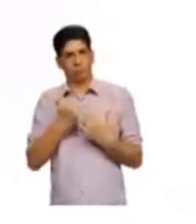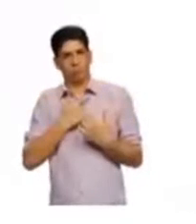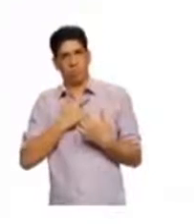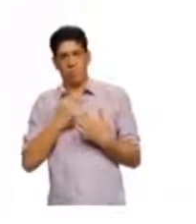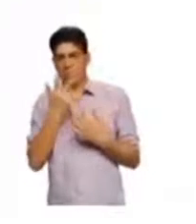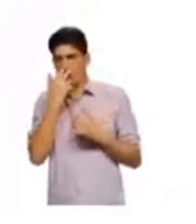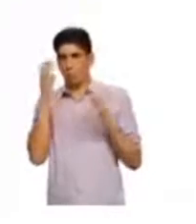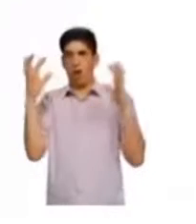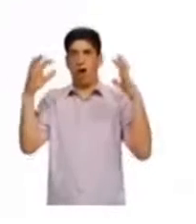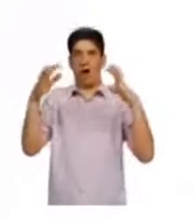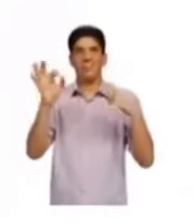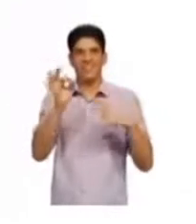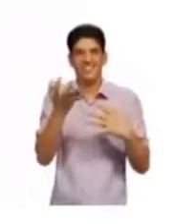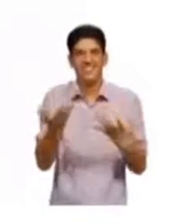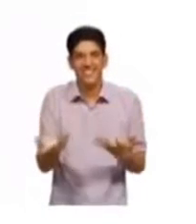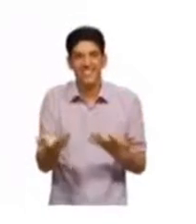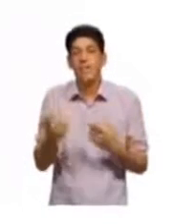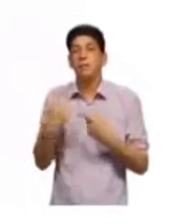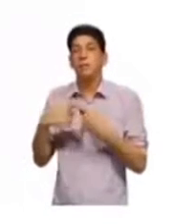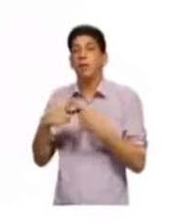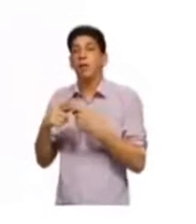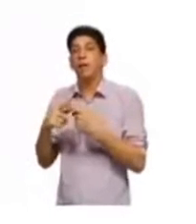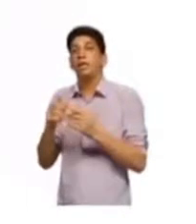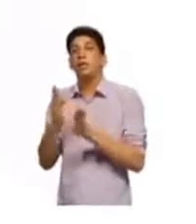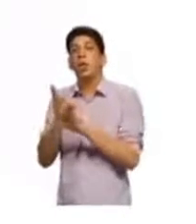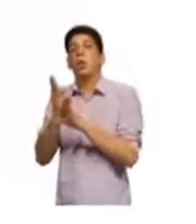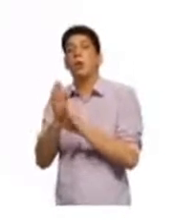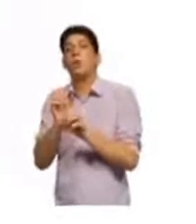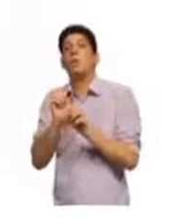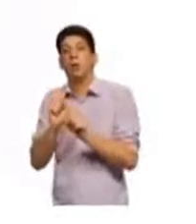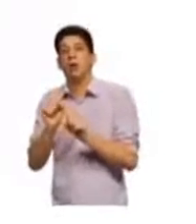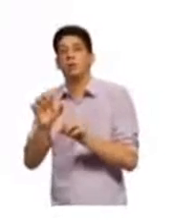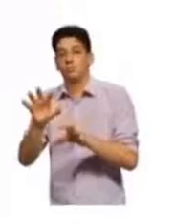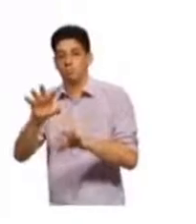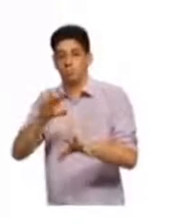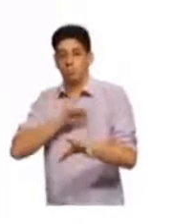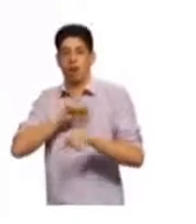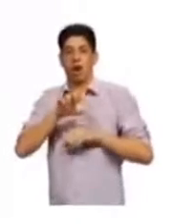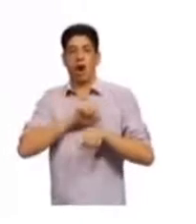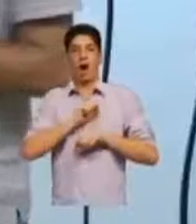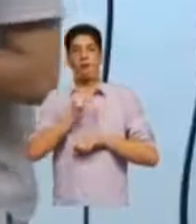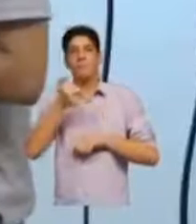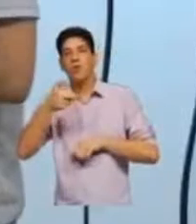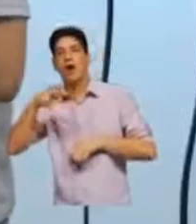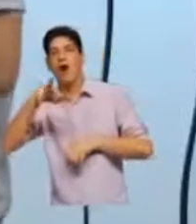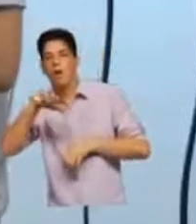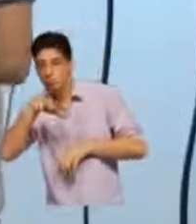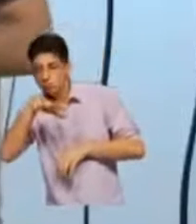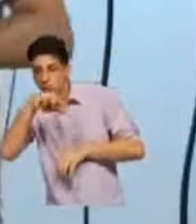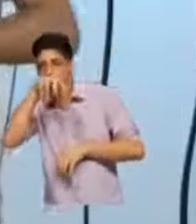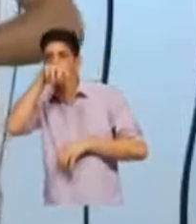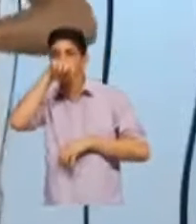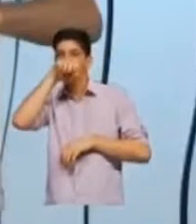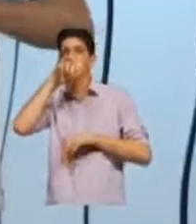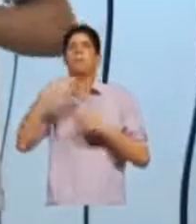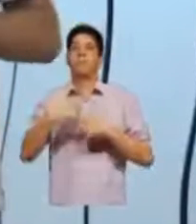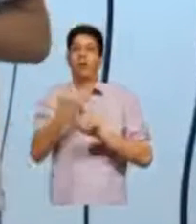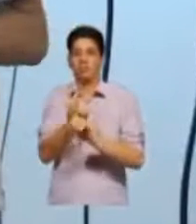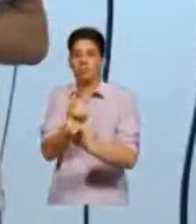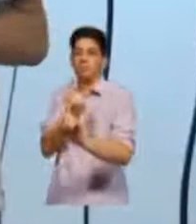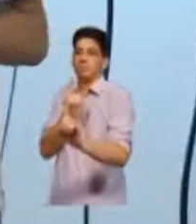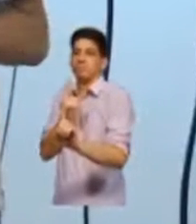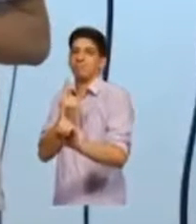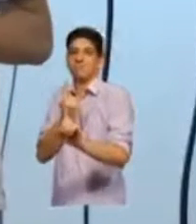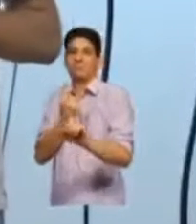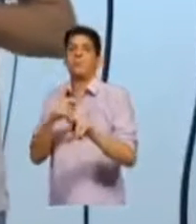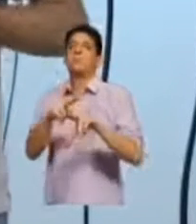eles descobriram que pode-se pegar a peste negra também através do contato aéreo. Com isso, era uma forma, então, de